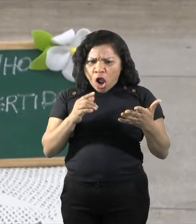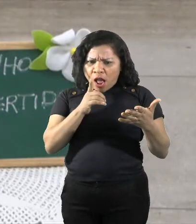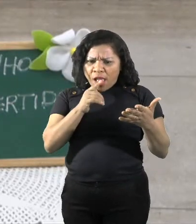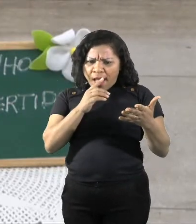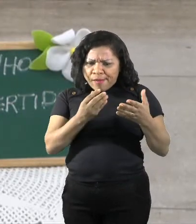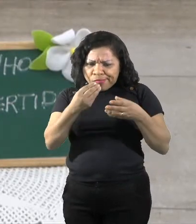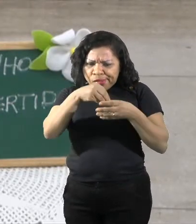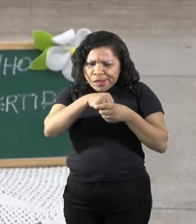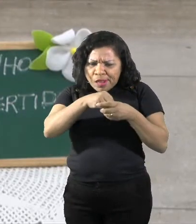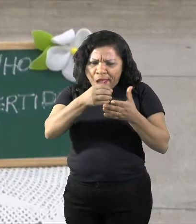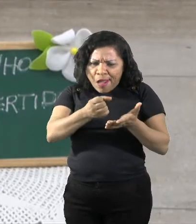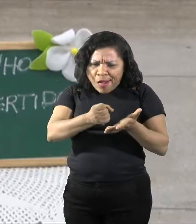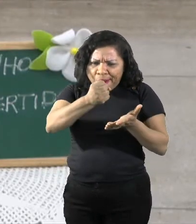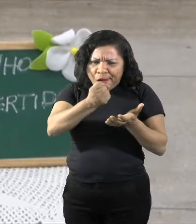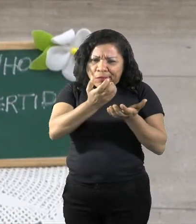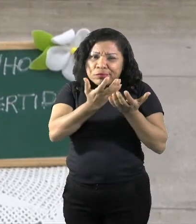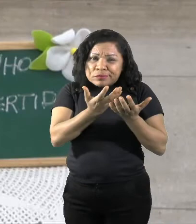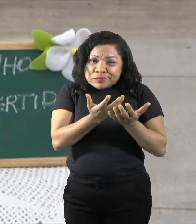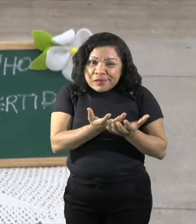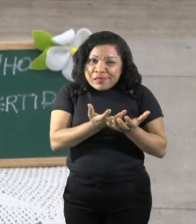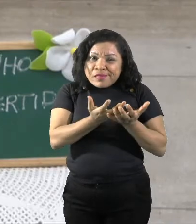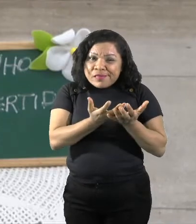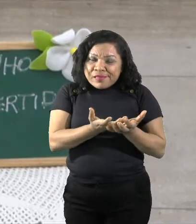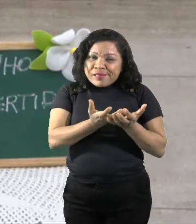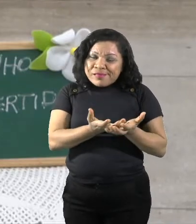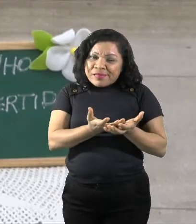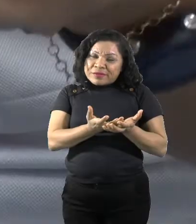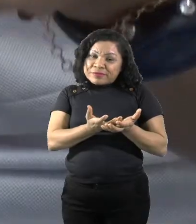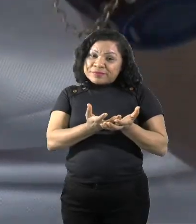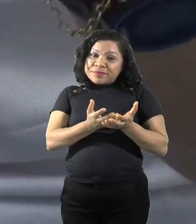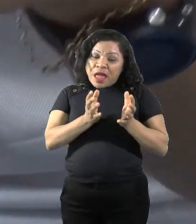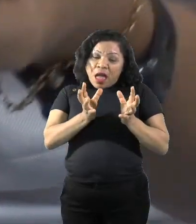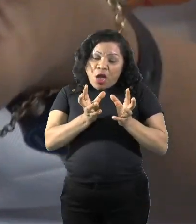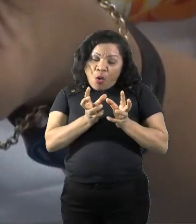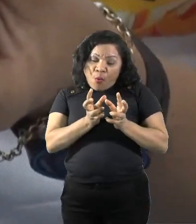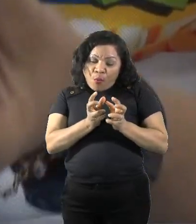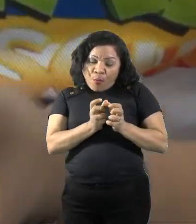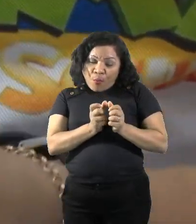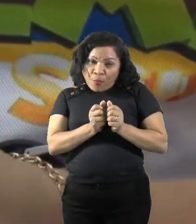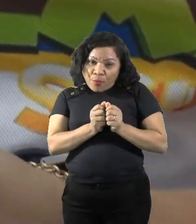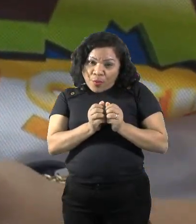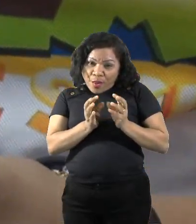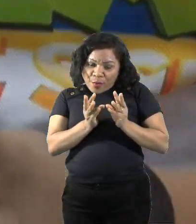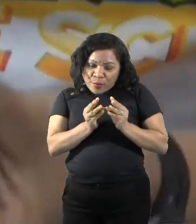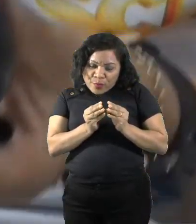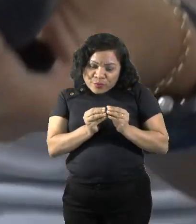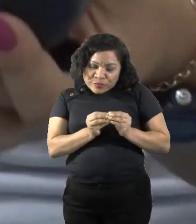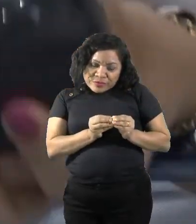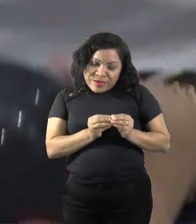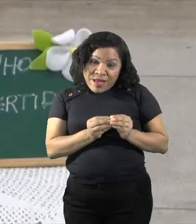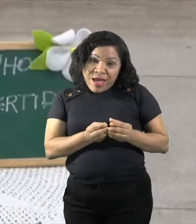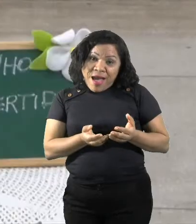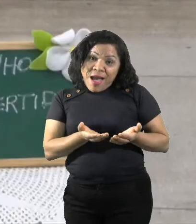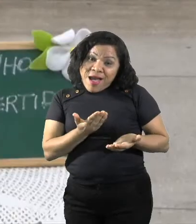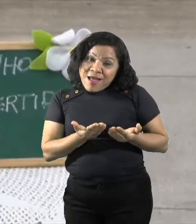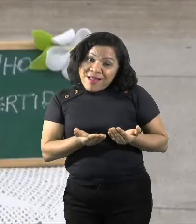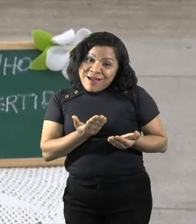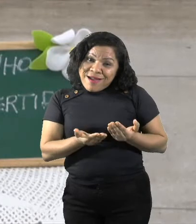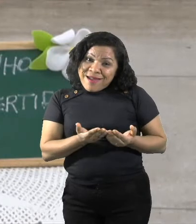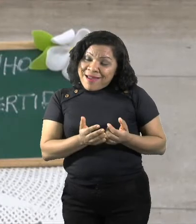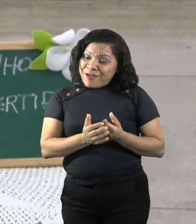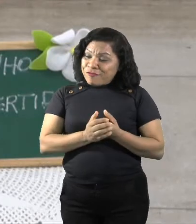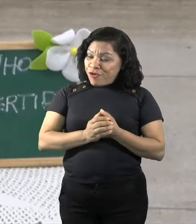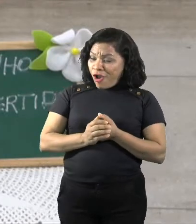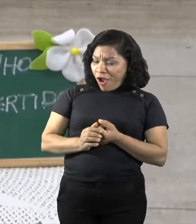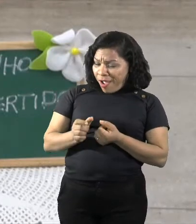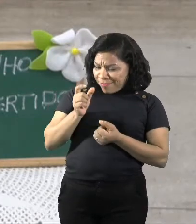pesada. E sem ser cheia, ela fica leve. Que interessante!